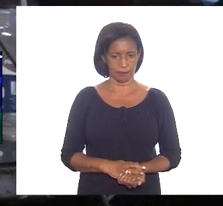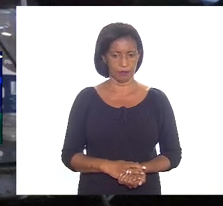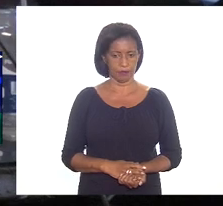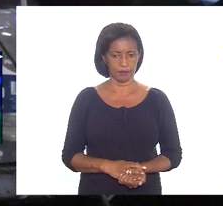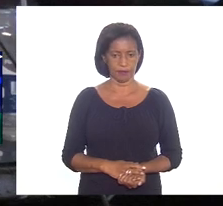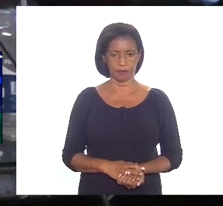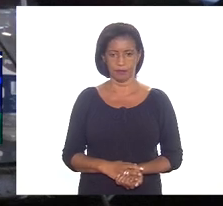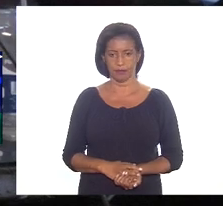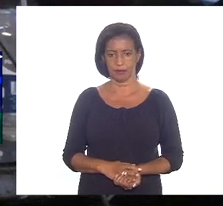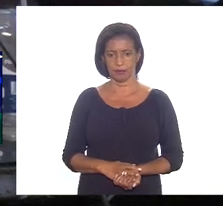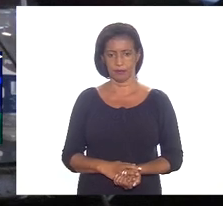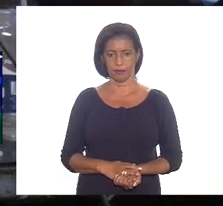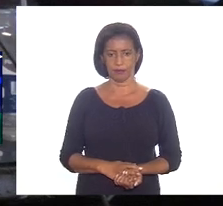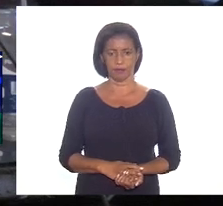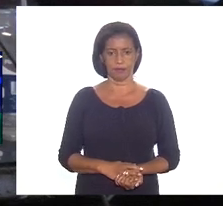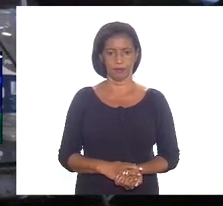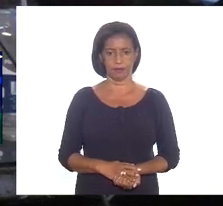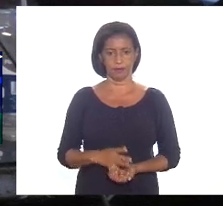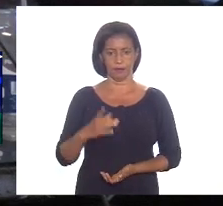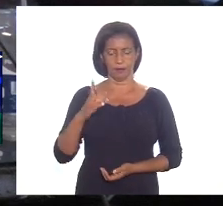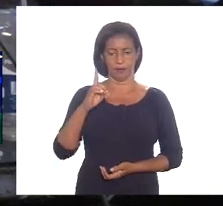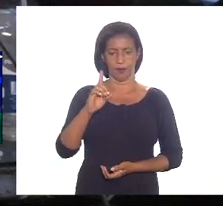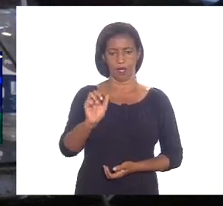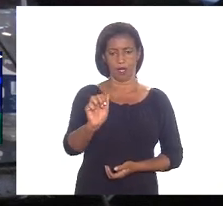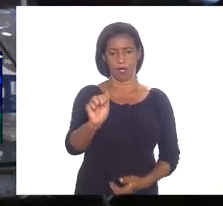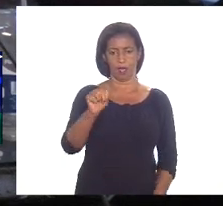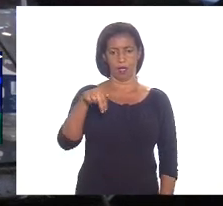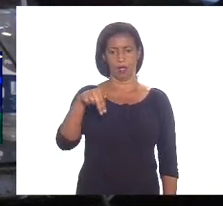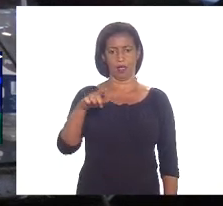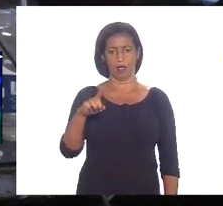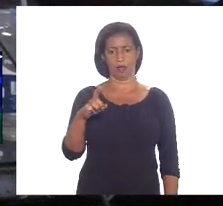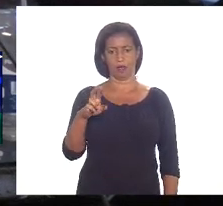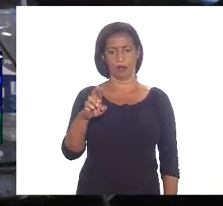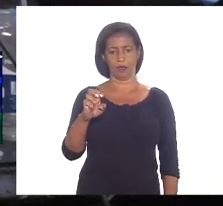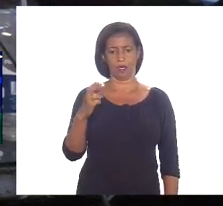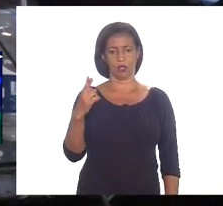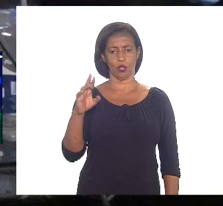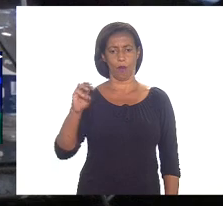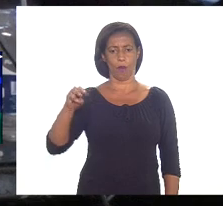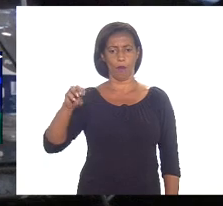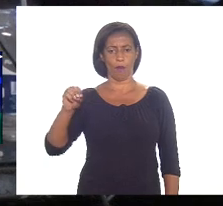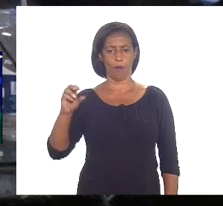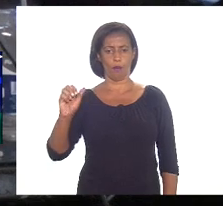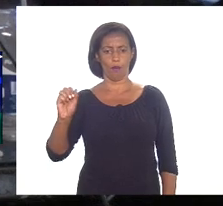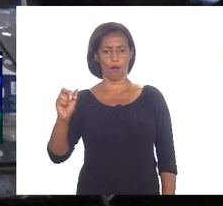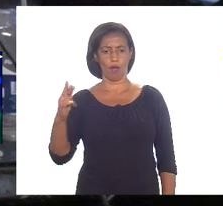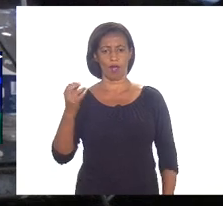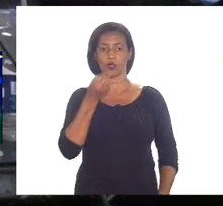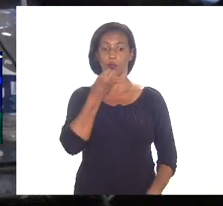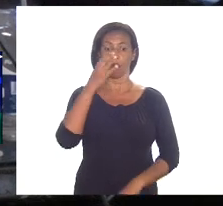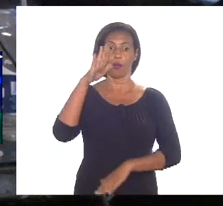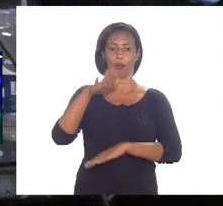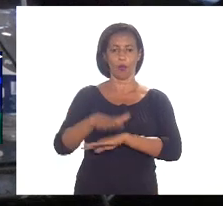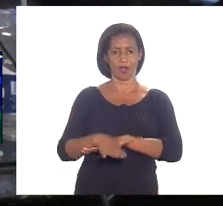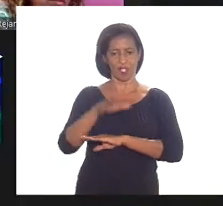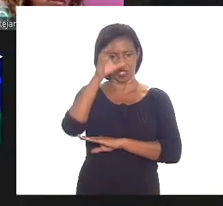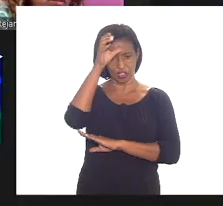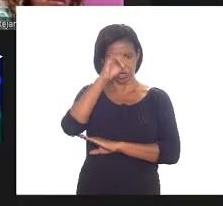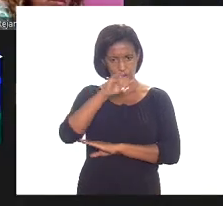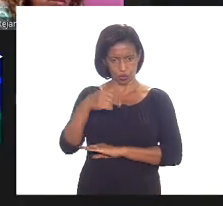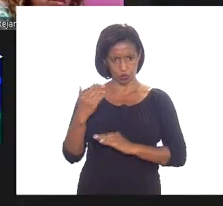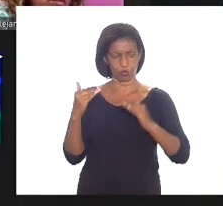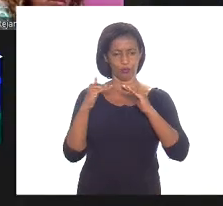deputado Anderson Moraes o deputado a sua saudade tia batatinha